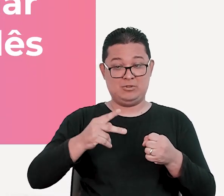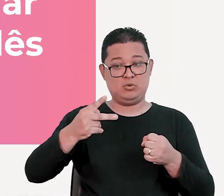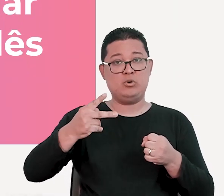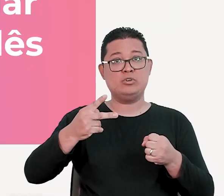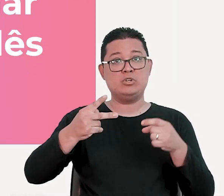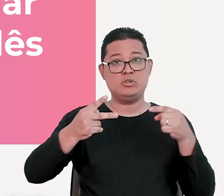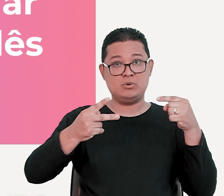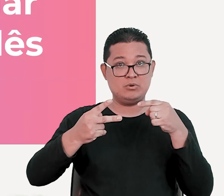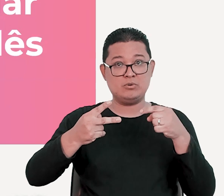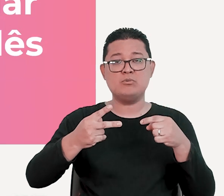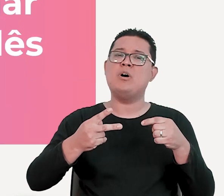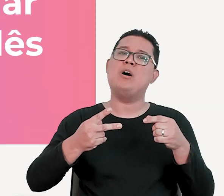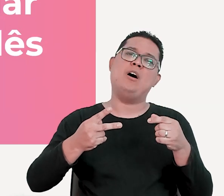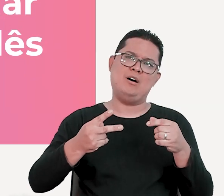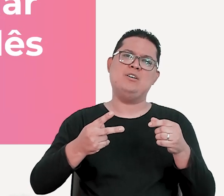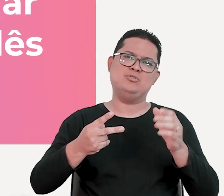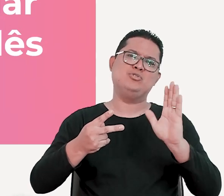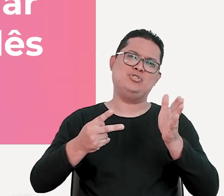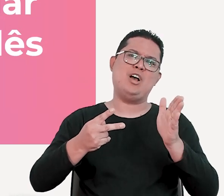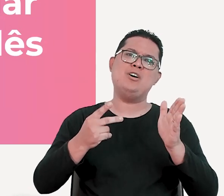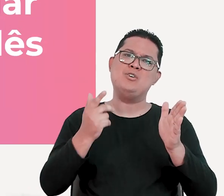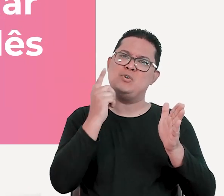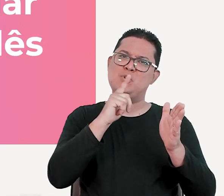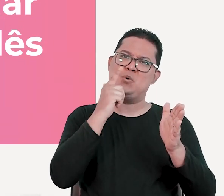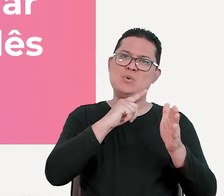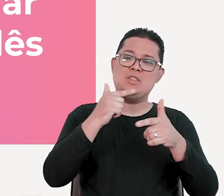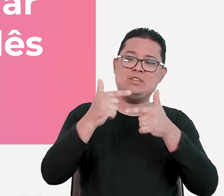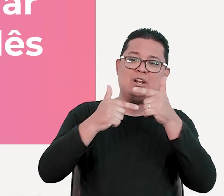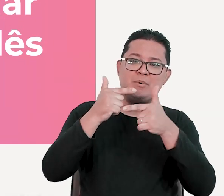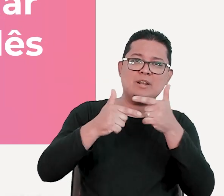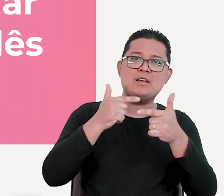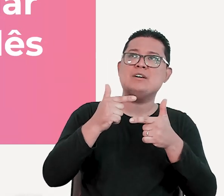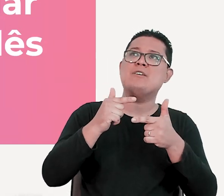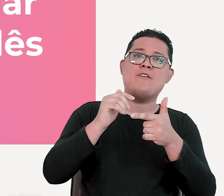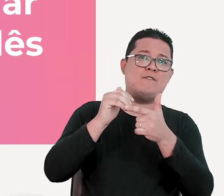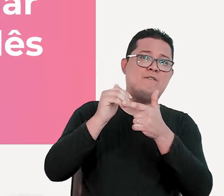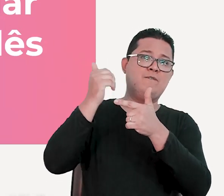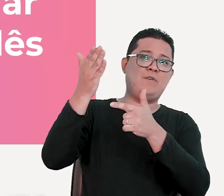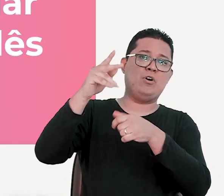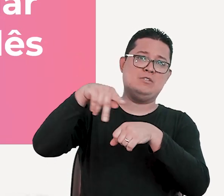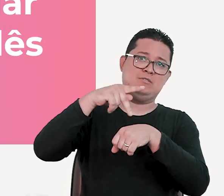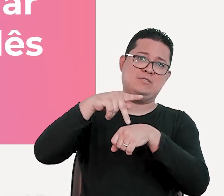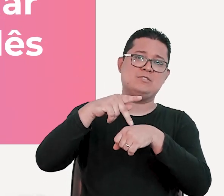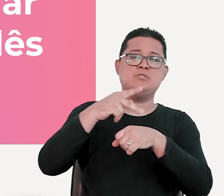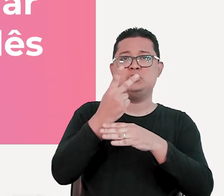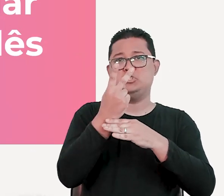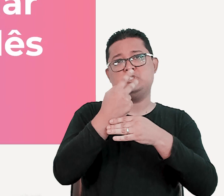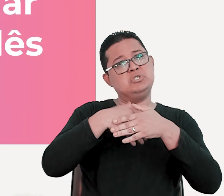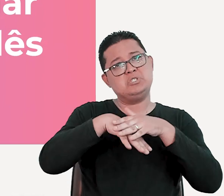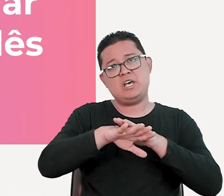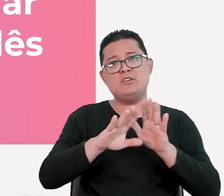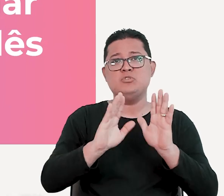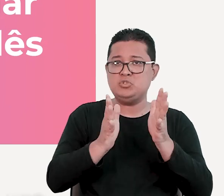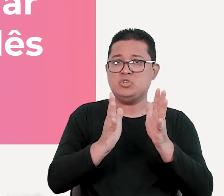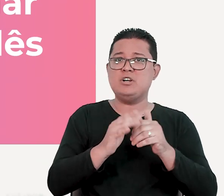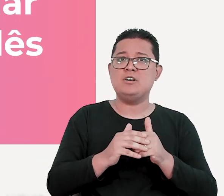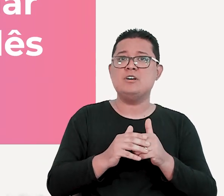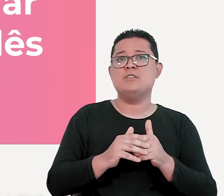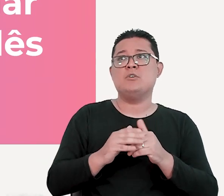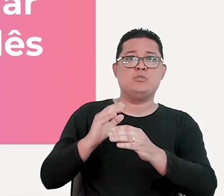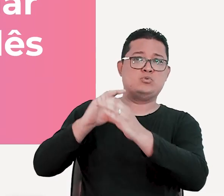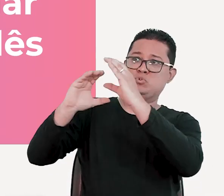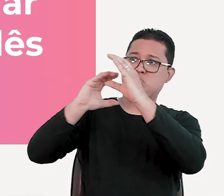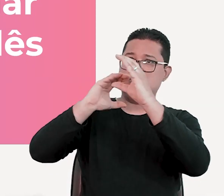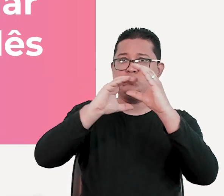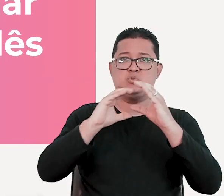avançado já, você já consegue alguns trabalhos, principalmente como designer, que você não precisa tanto de comunicação quanto um researcher, que você vai